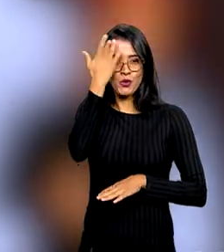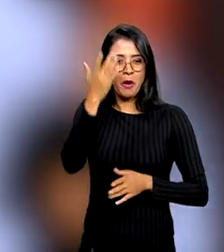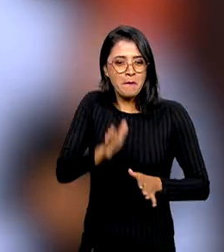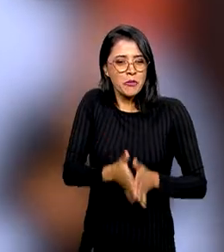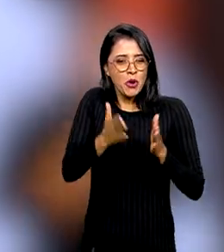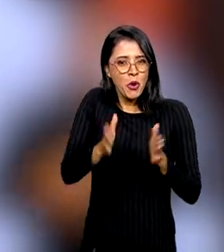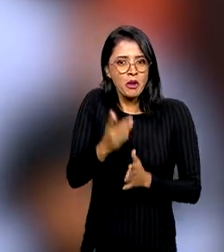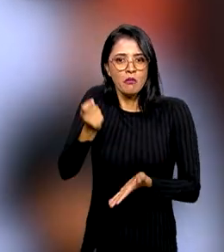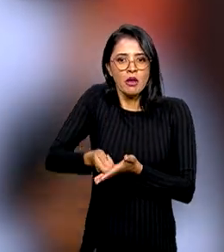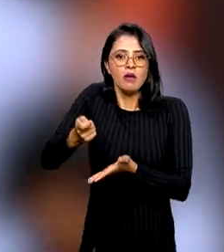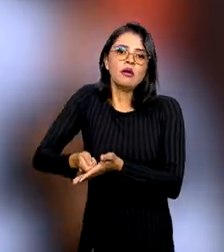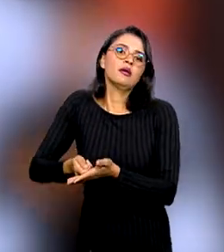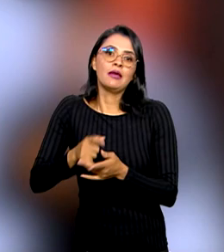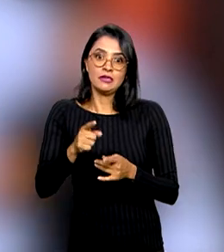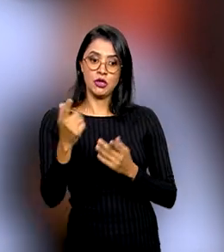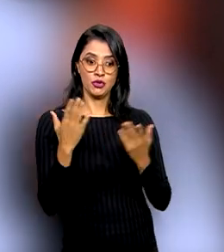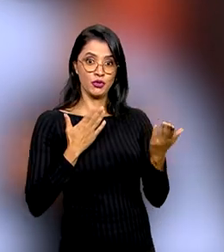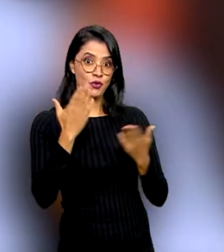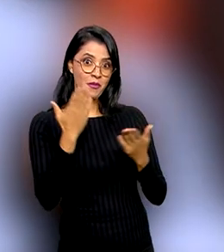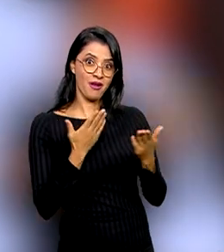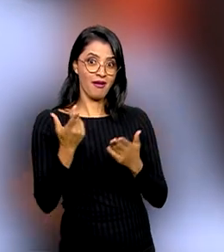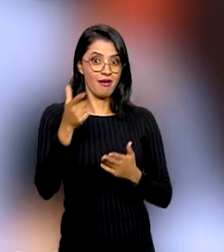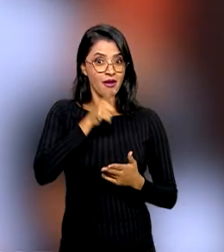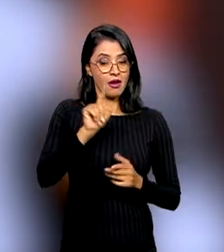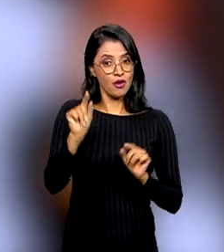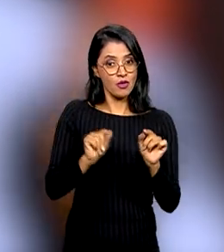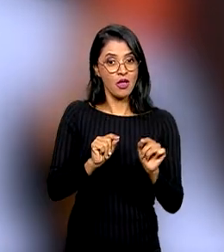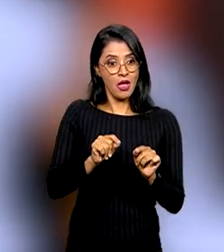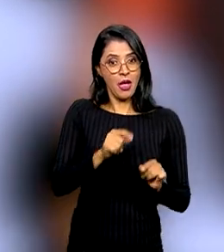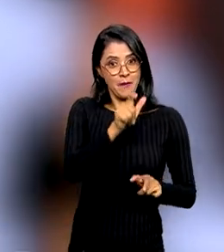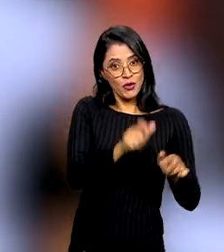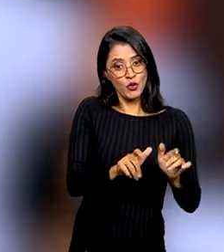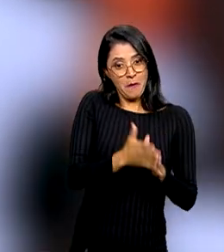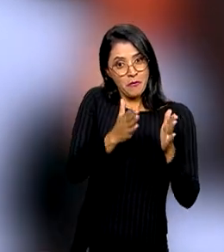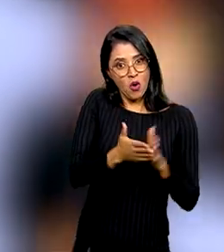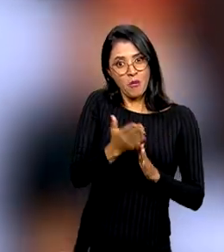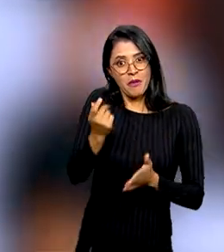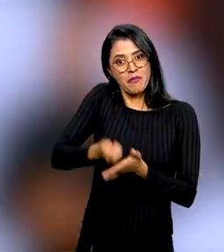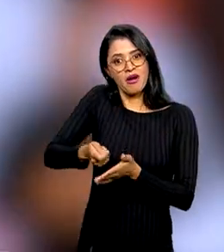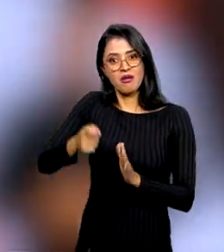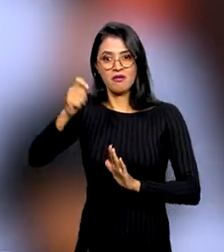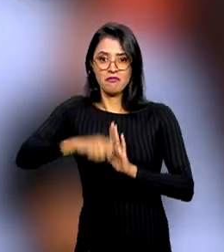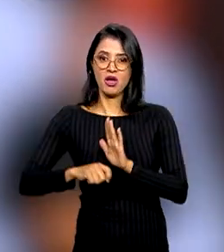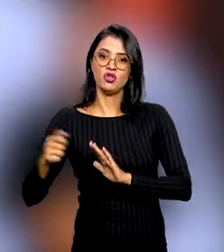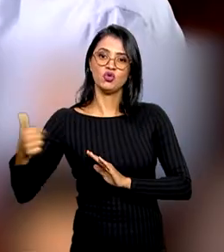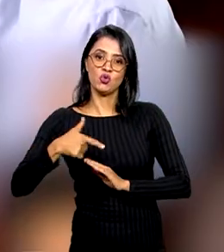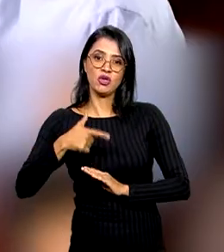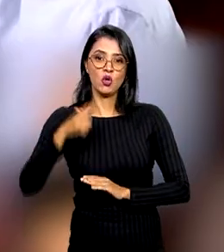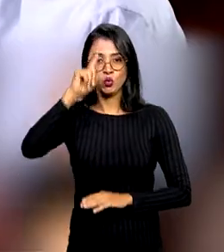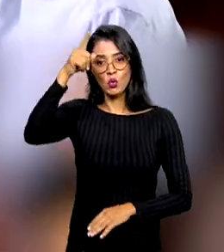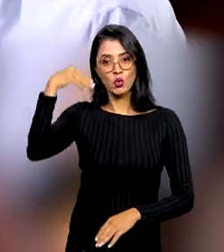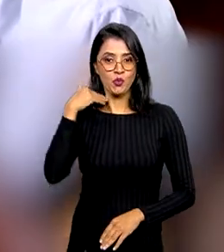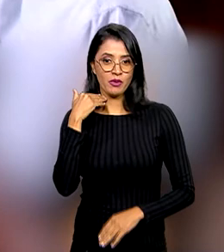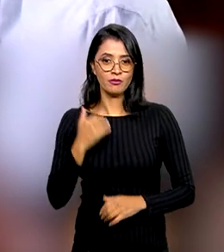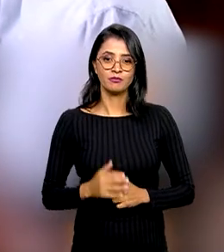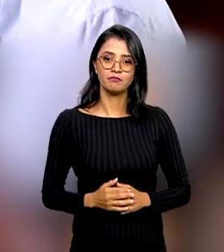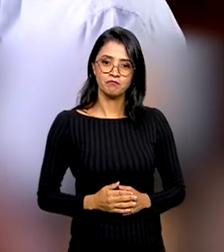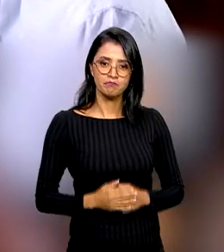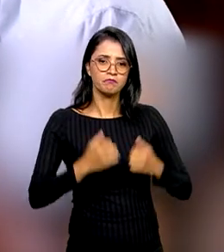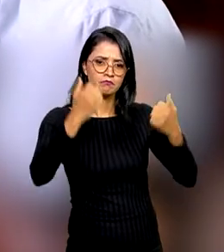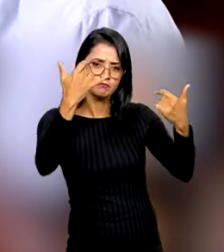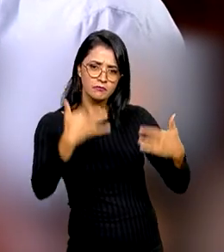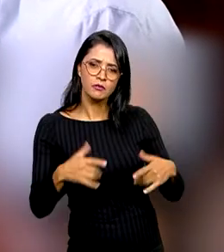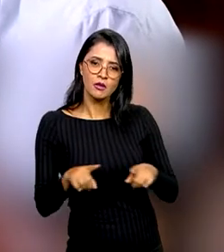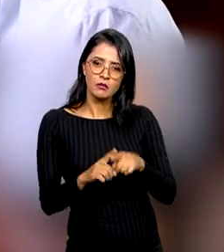Se a gente for comparar proporcionalmente, o mais pobre paga mais imposto de renda do que o dono do banco. O presidente ainda falou